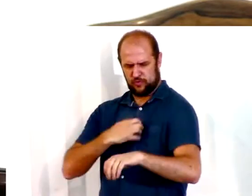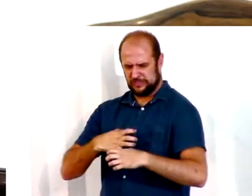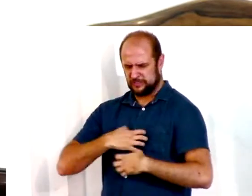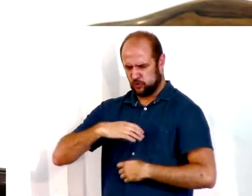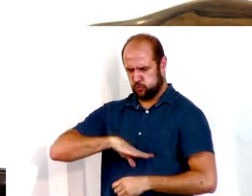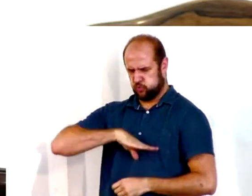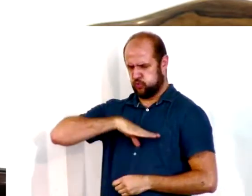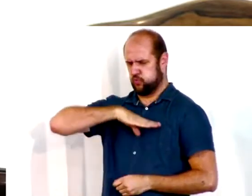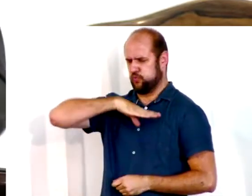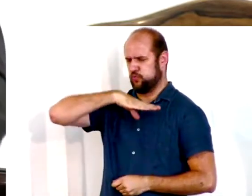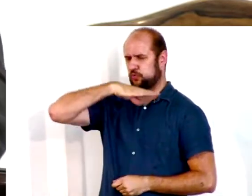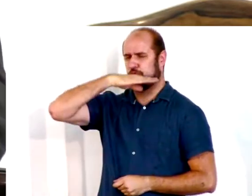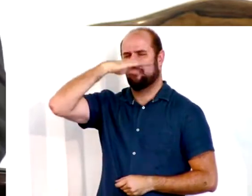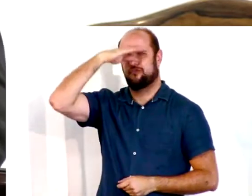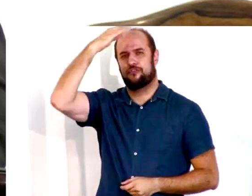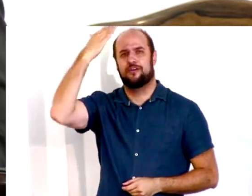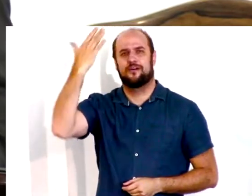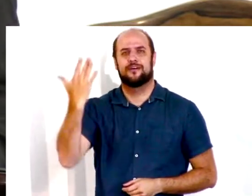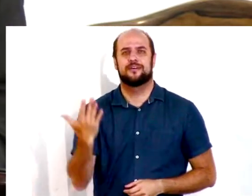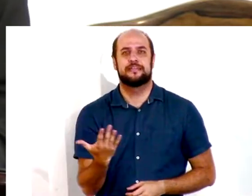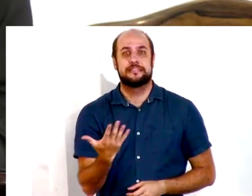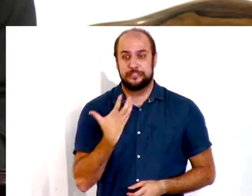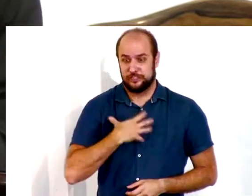cheio da verdade, ele possa